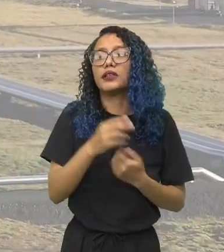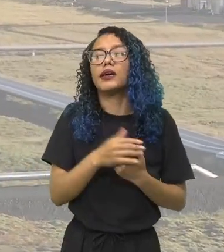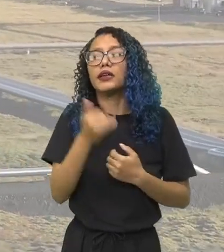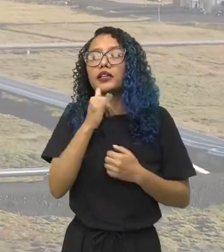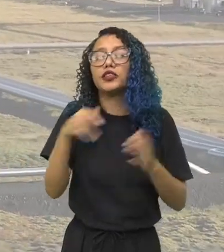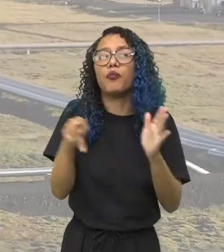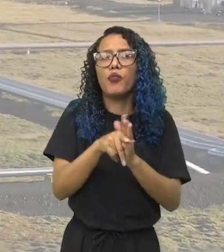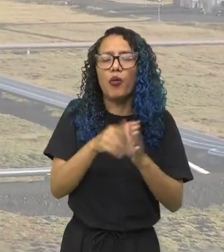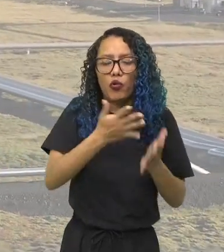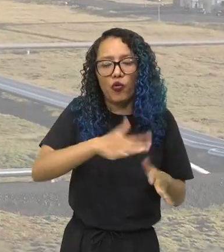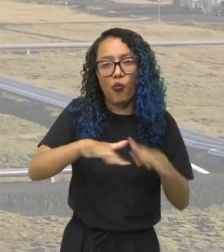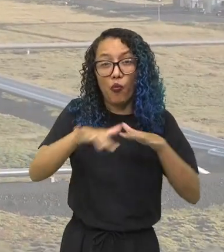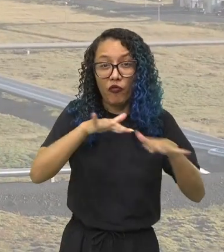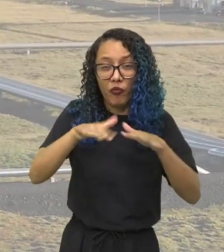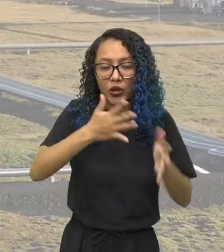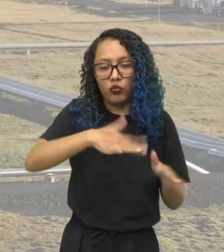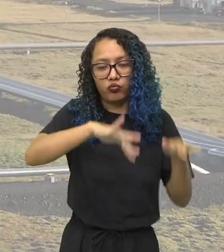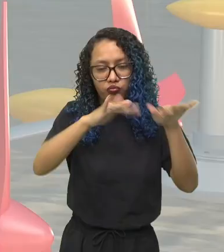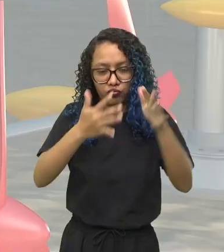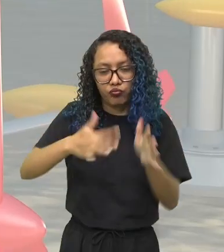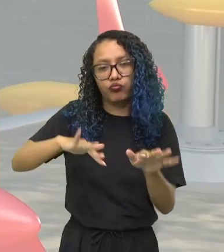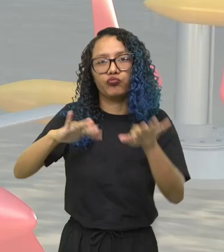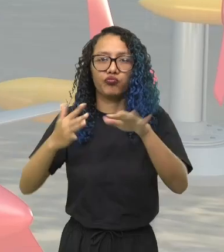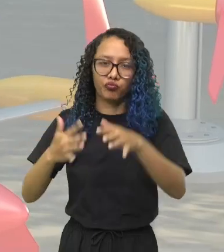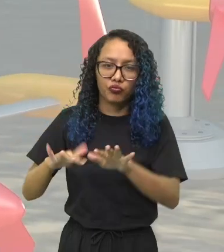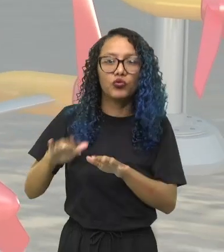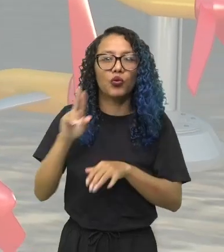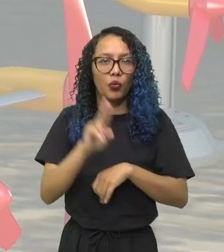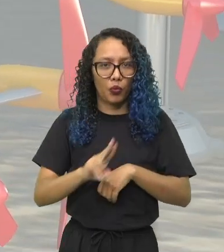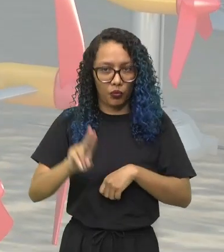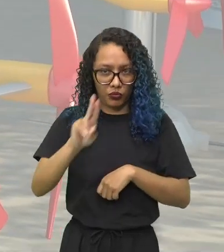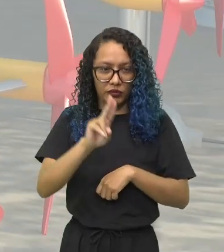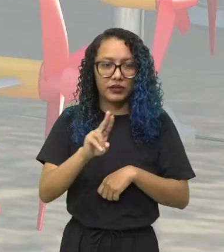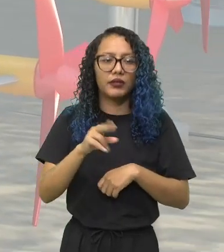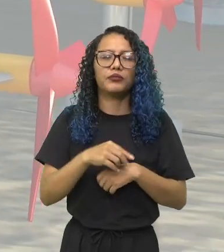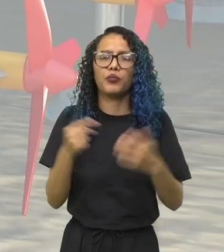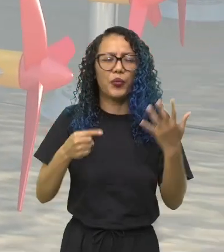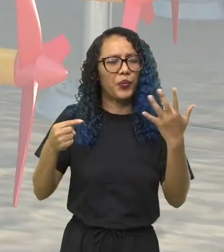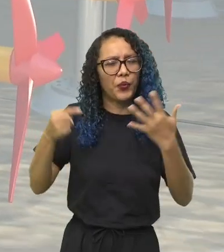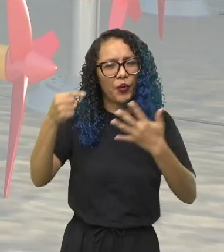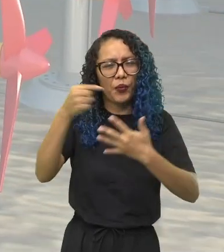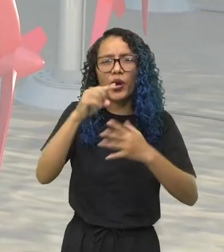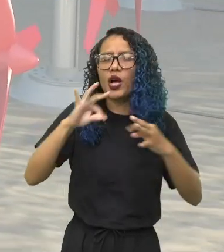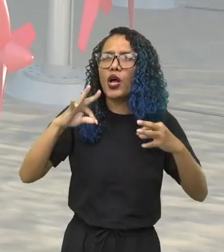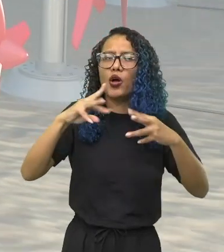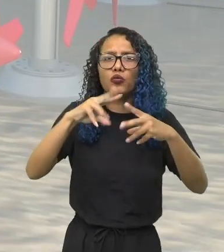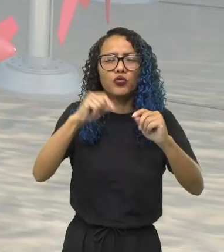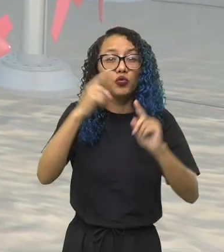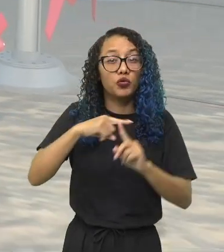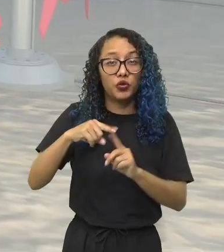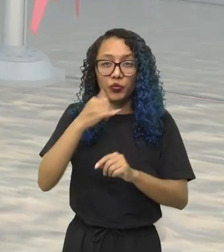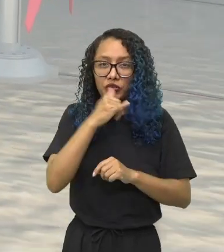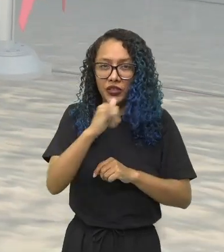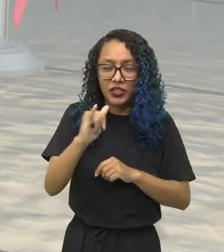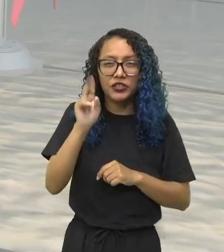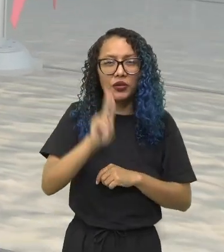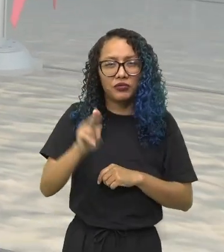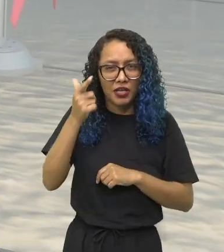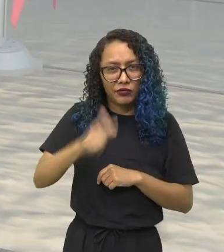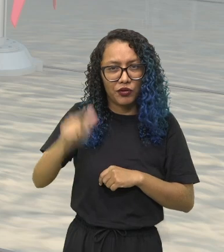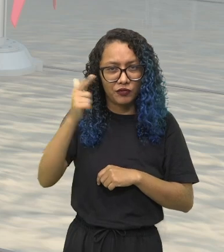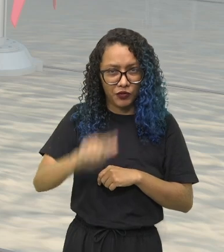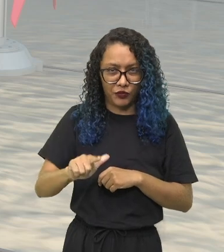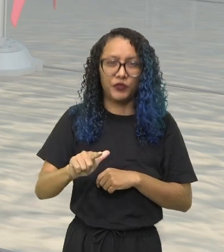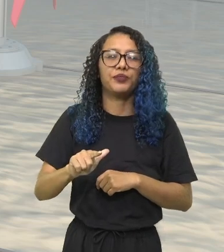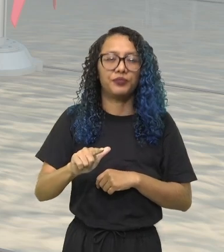marés e das ondas. Então, todas essas são fontes de energia renováveis, tá?